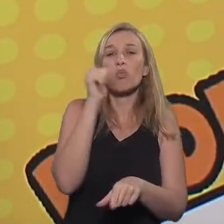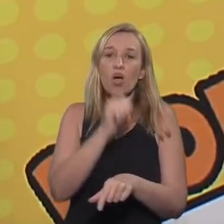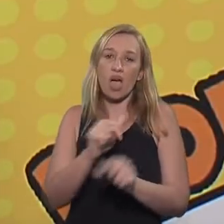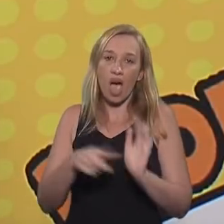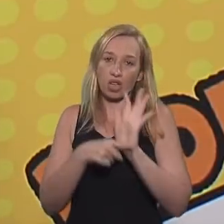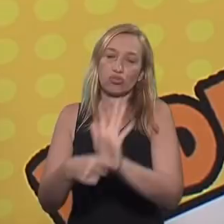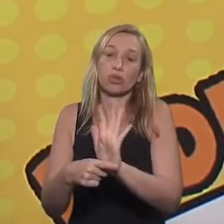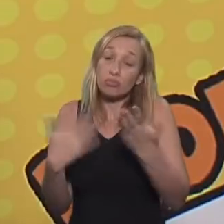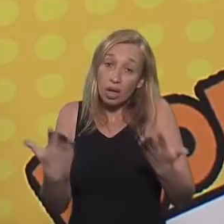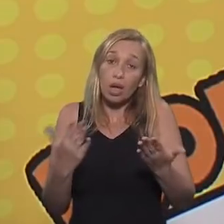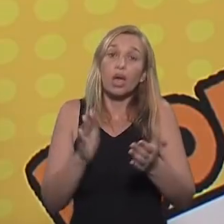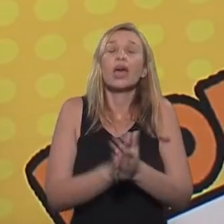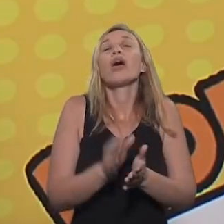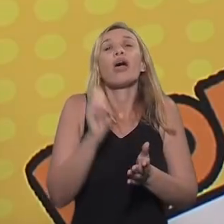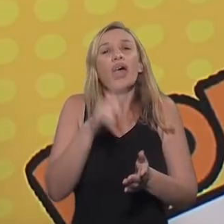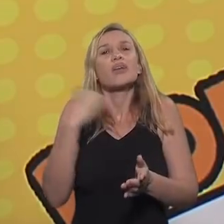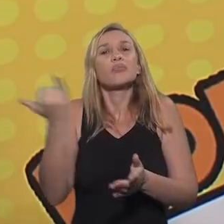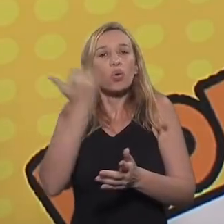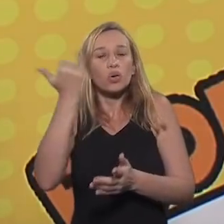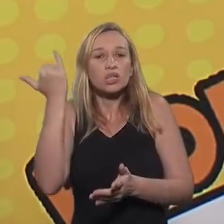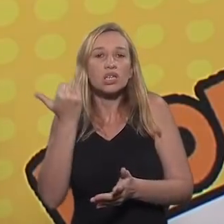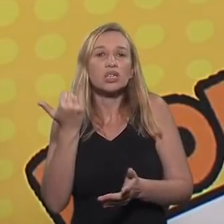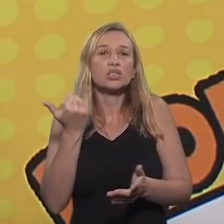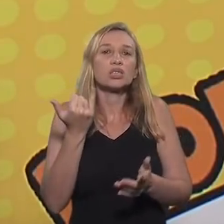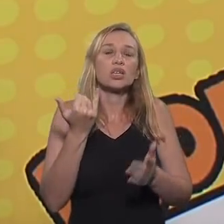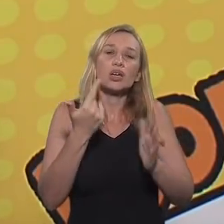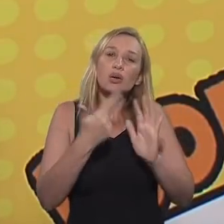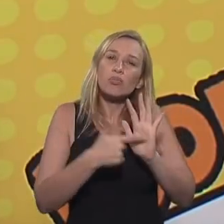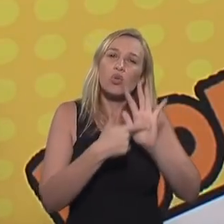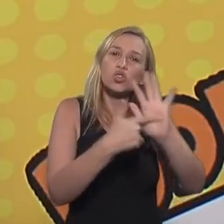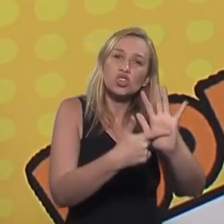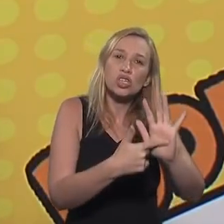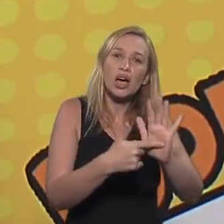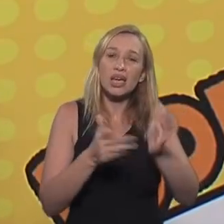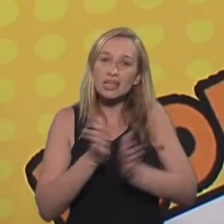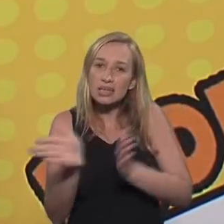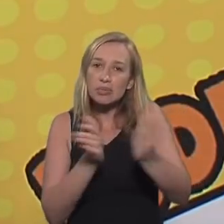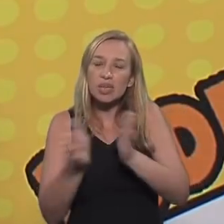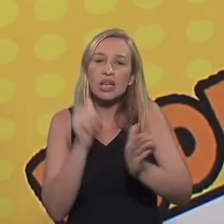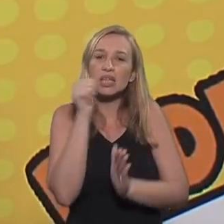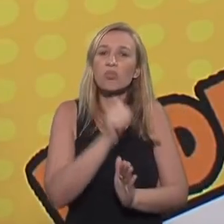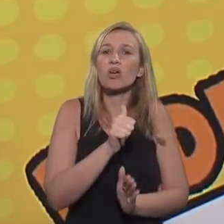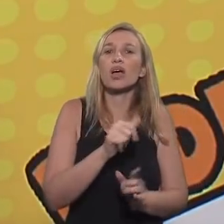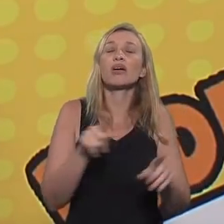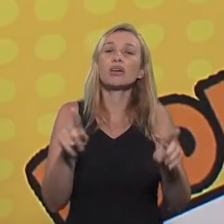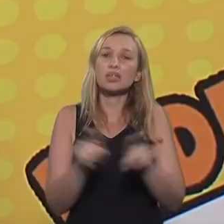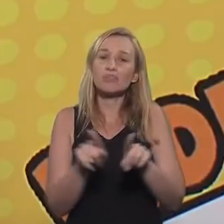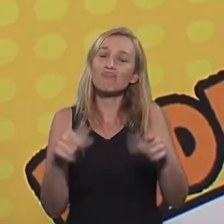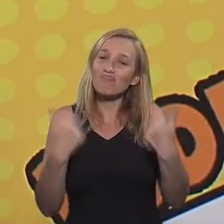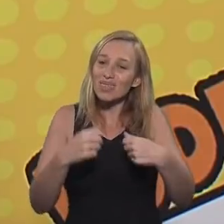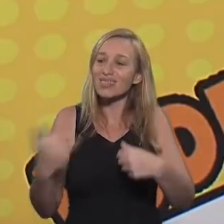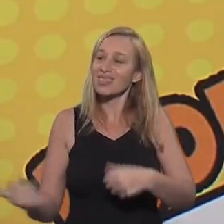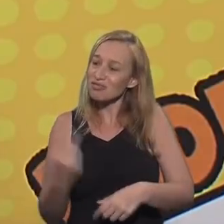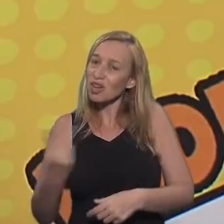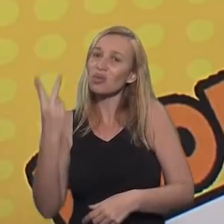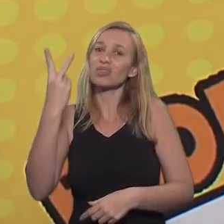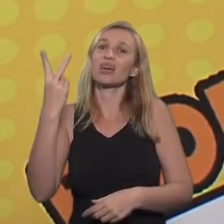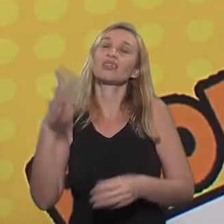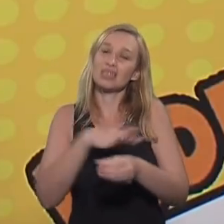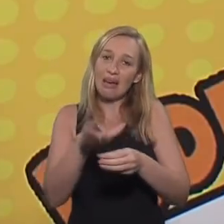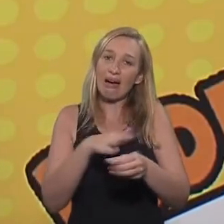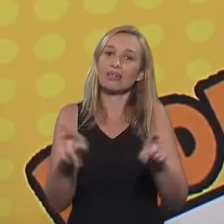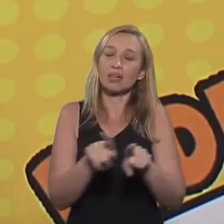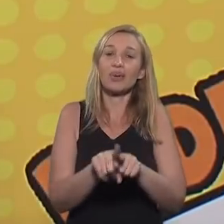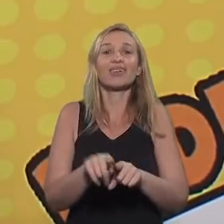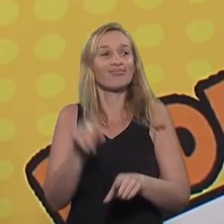mulheres também, né? De ser um atendimento feito por mulheres, né? Então é sempre importante a gente destacar que essa sensibilidade das mulheres, ela